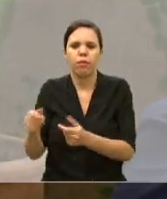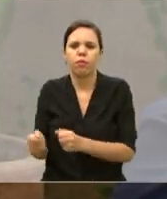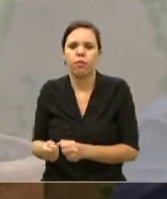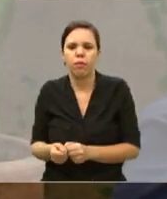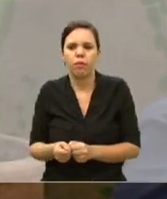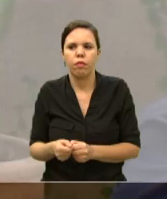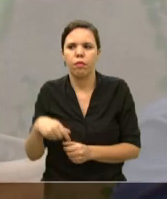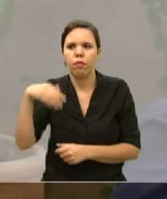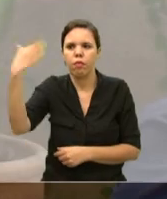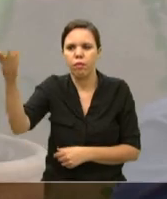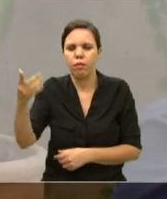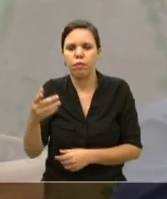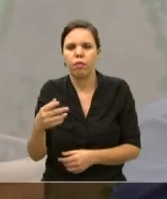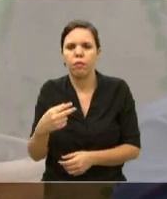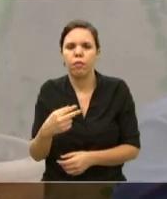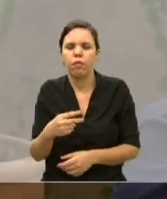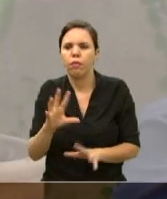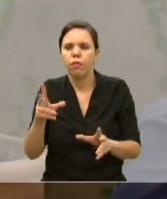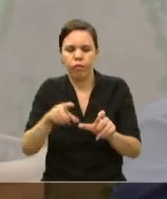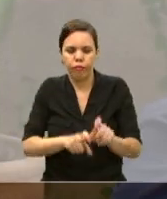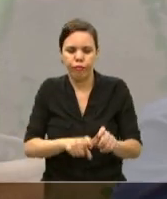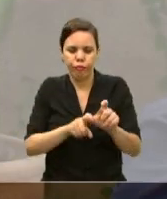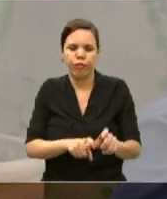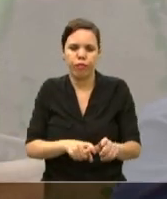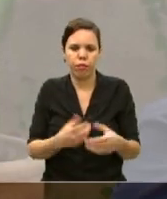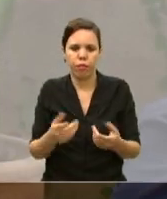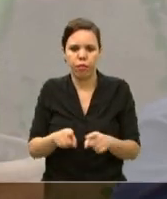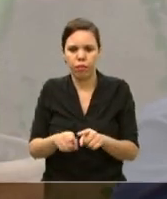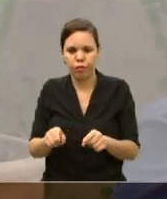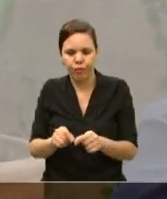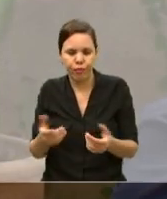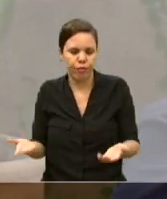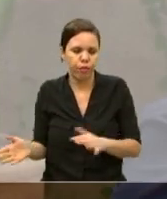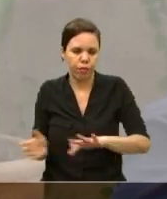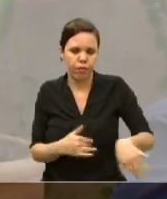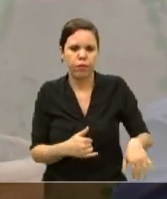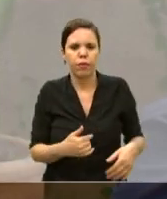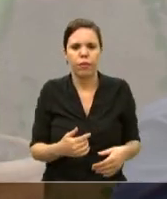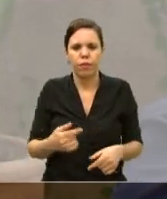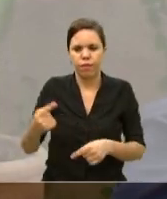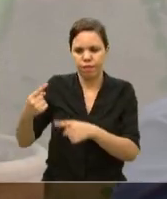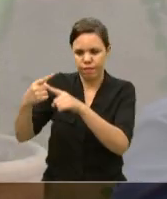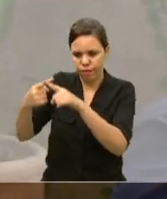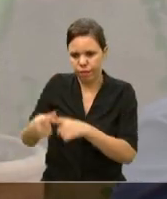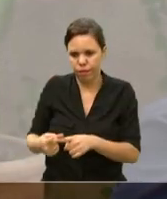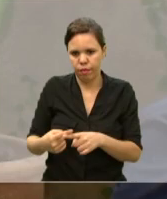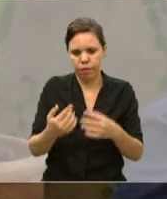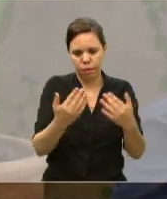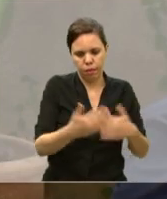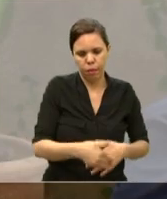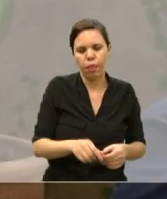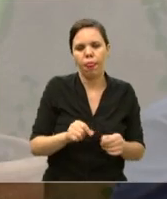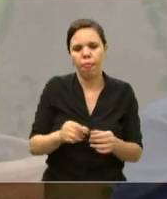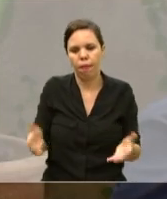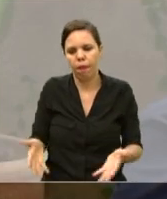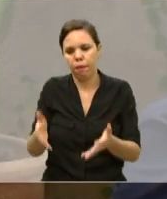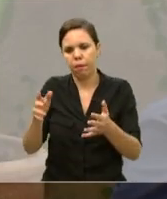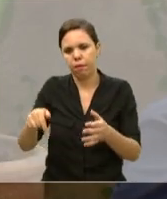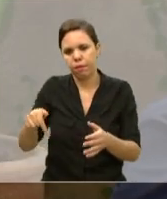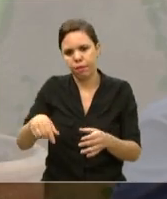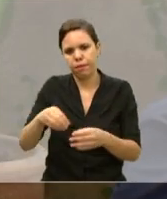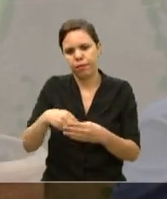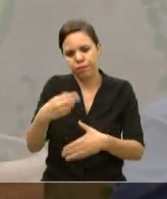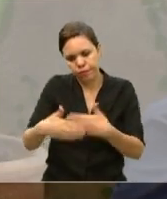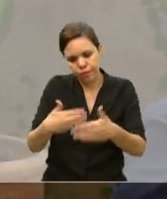pedagogia Waldorf preserva são diferentes do que se uma escola tradicional hoje em dia dá